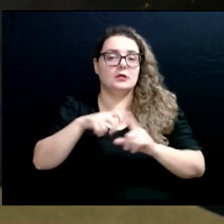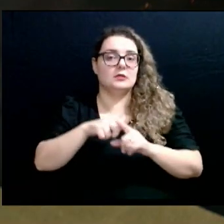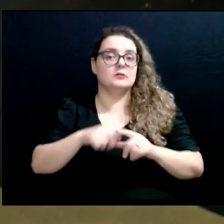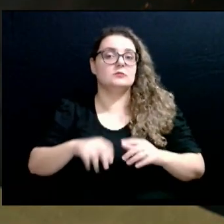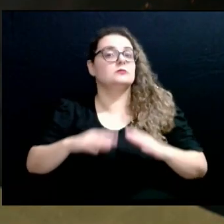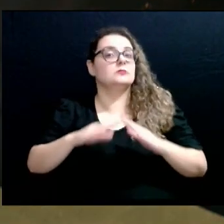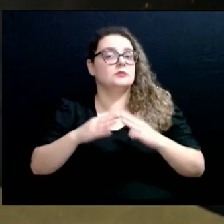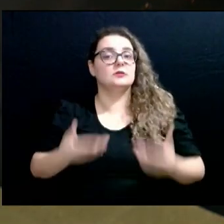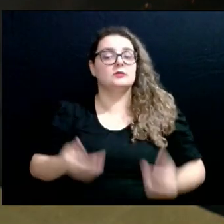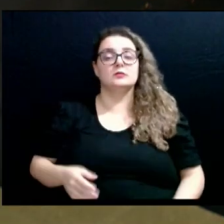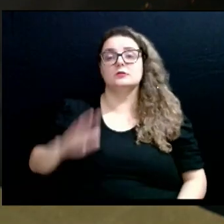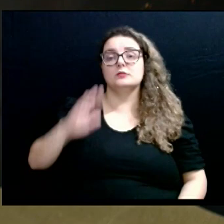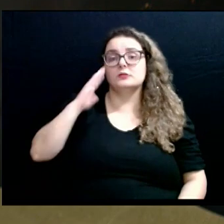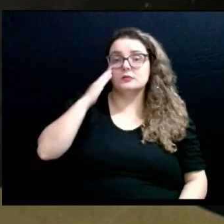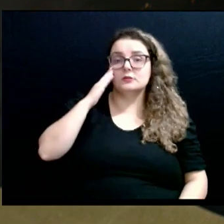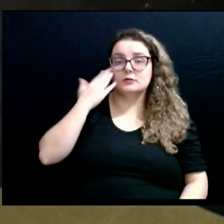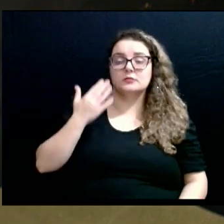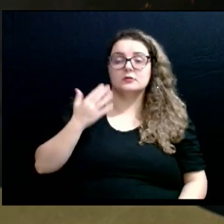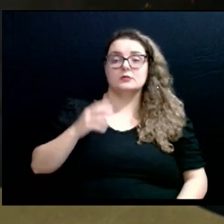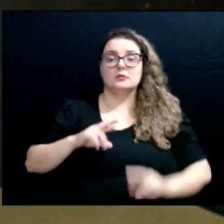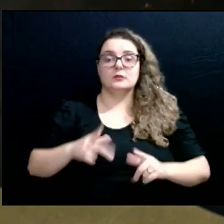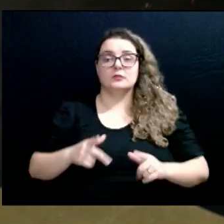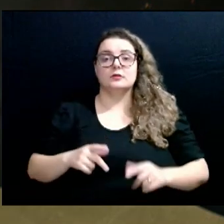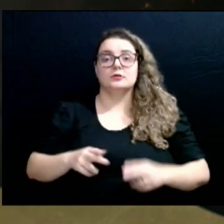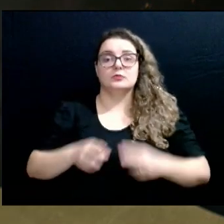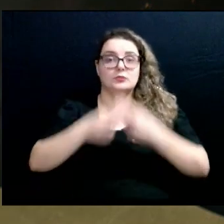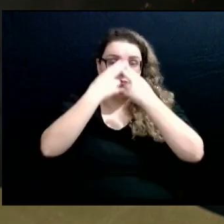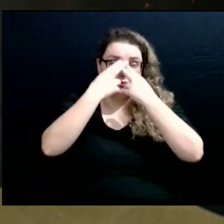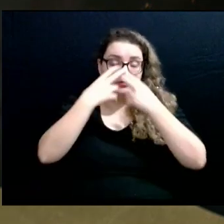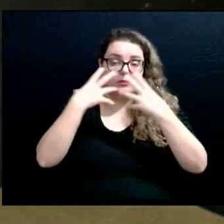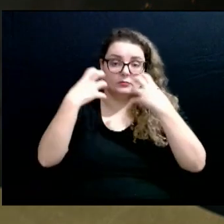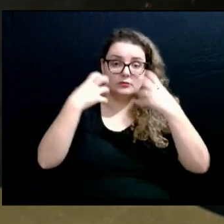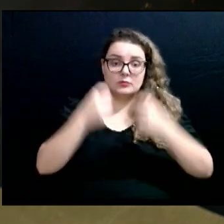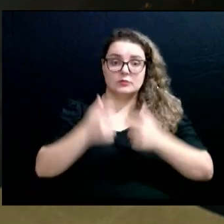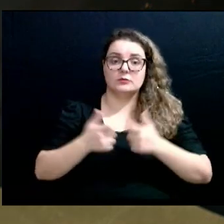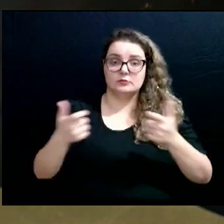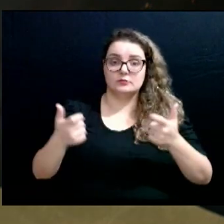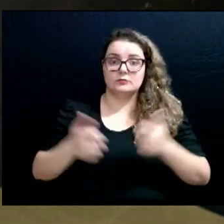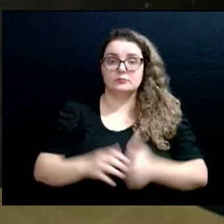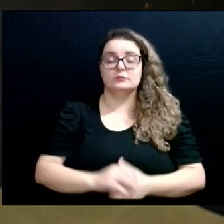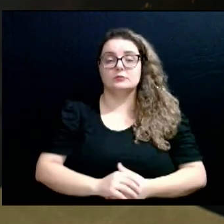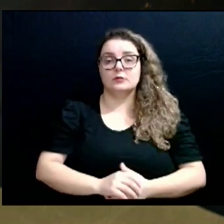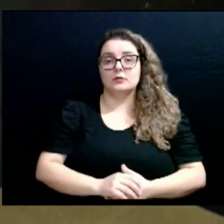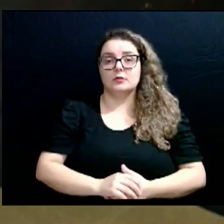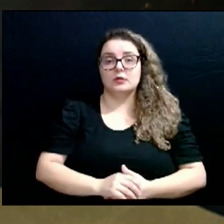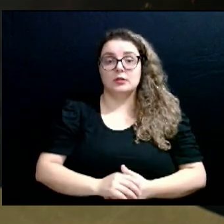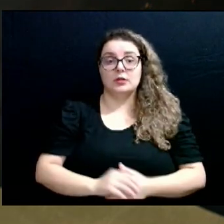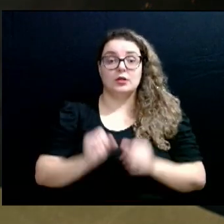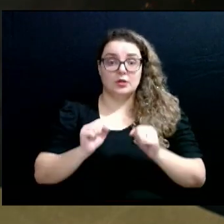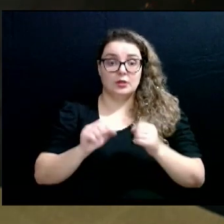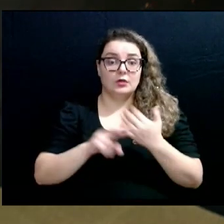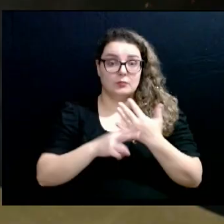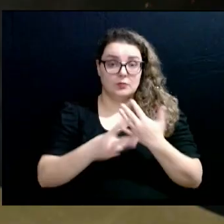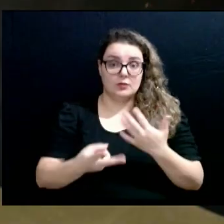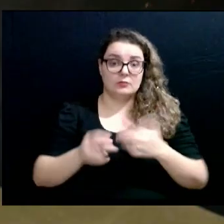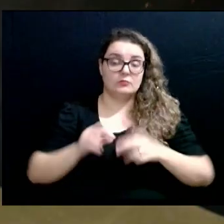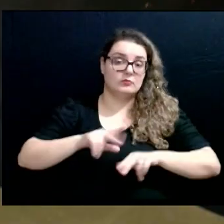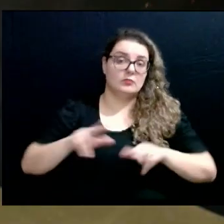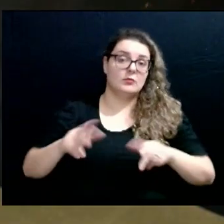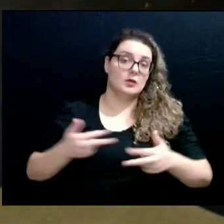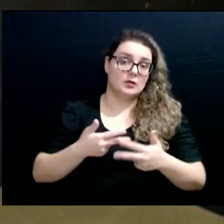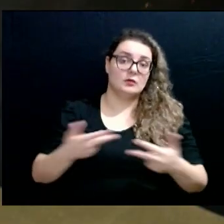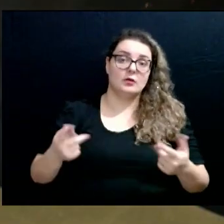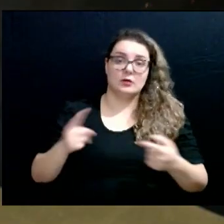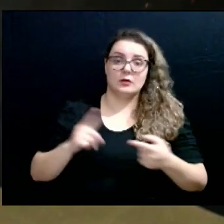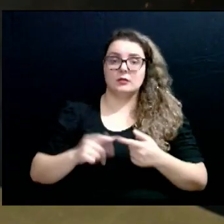do trauma, a diferença de um estresse maior, né? Que pode causar várias situações, né? Ansiedade,